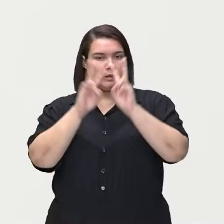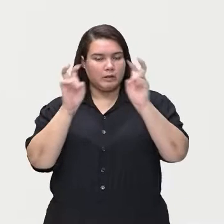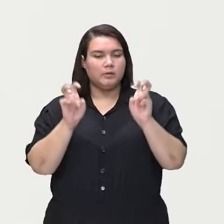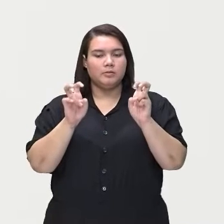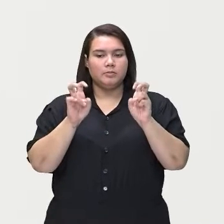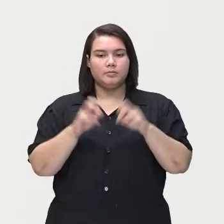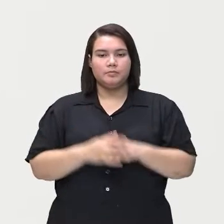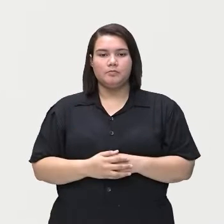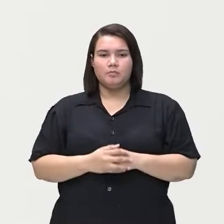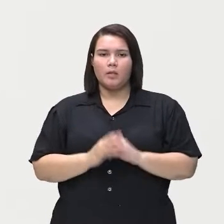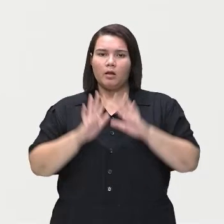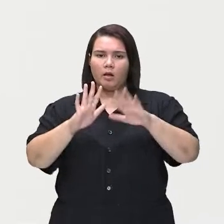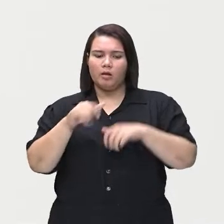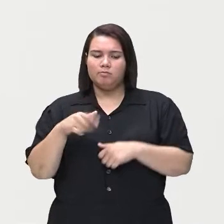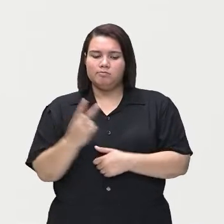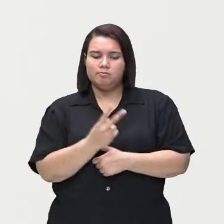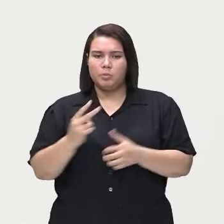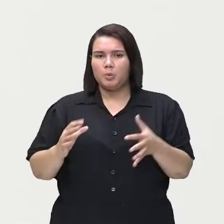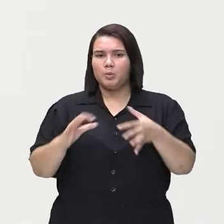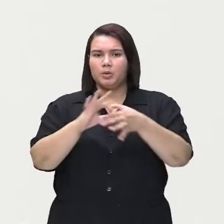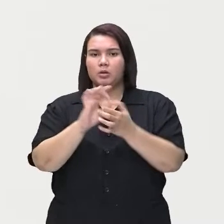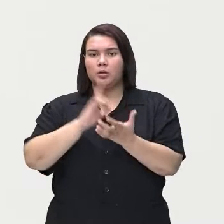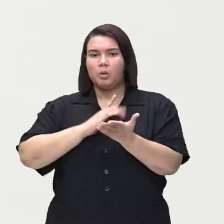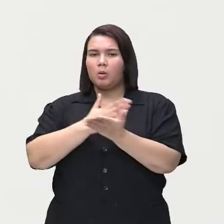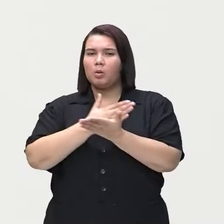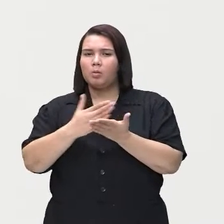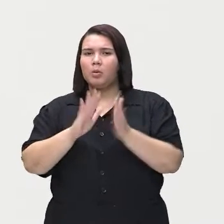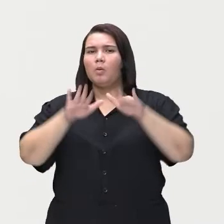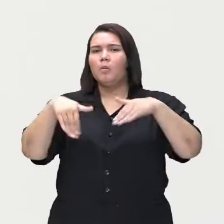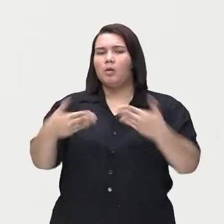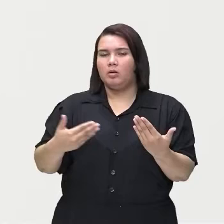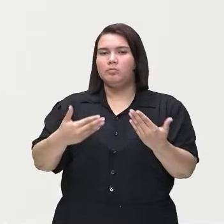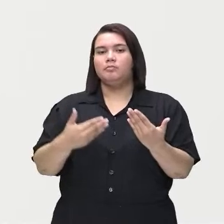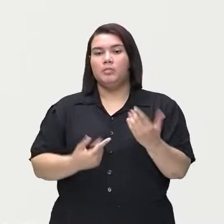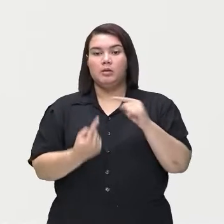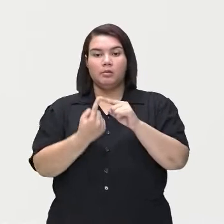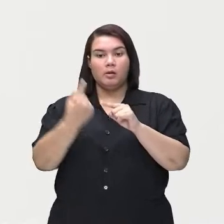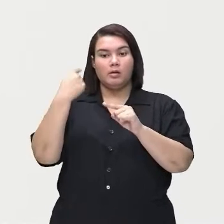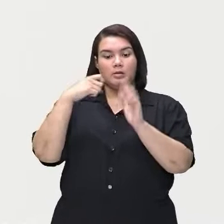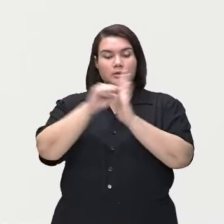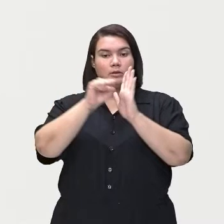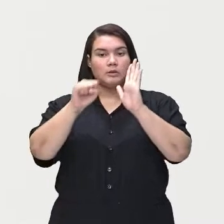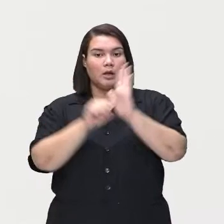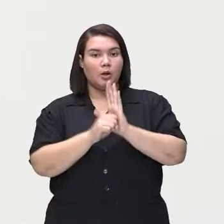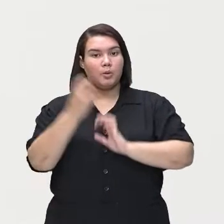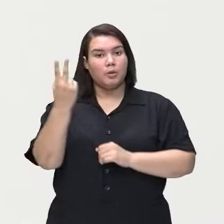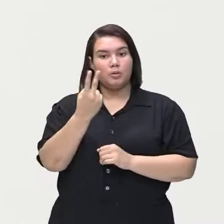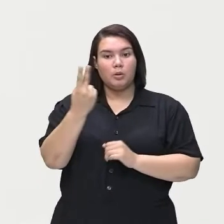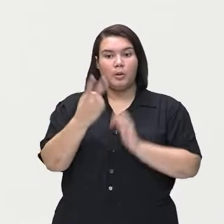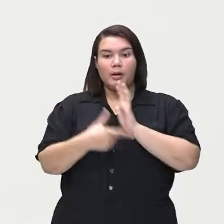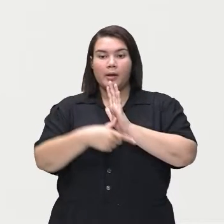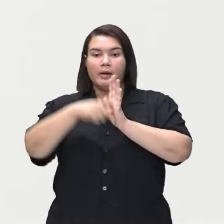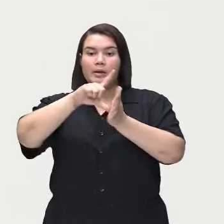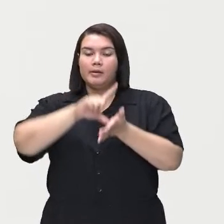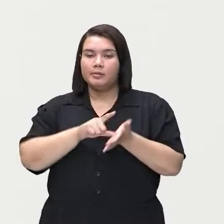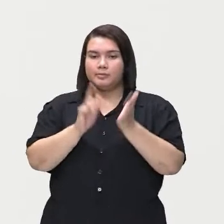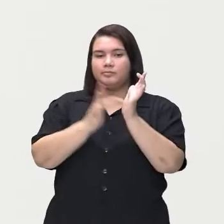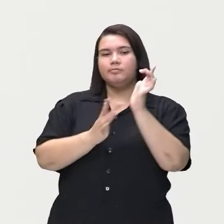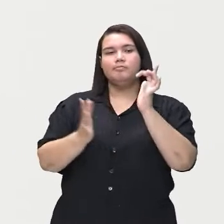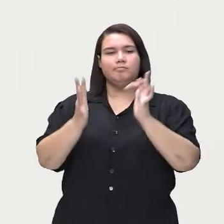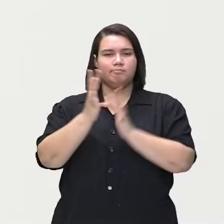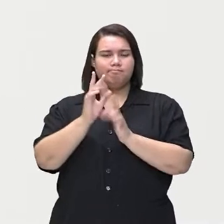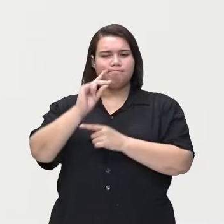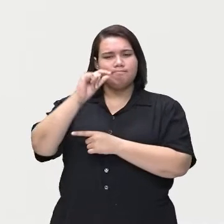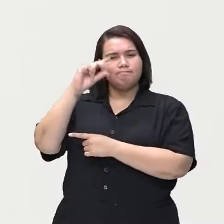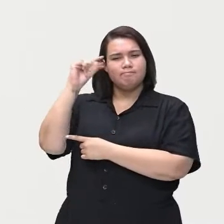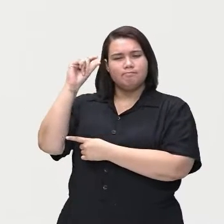essa fusão, ela vai acontecer a partir do século II a.C. ainda, antes